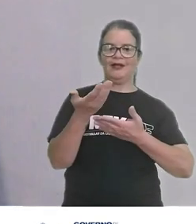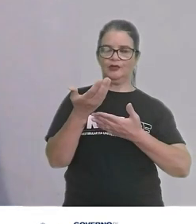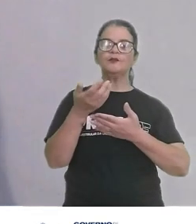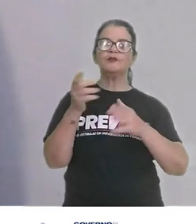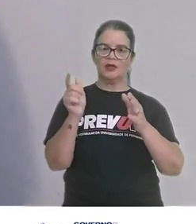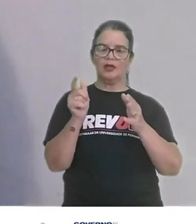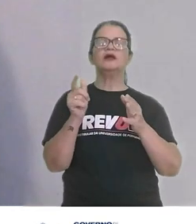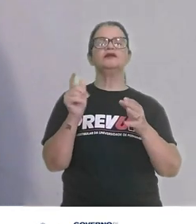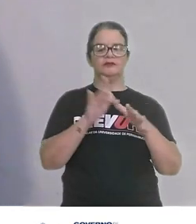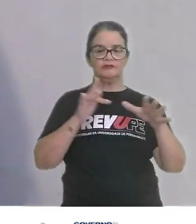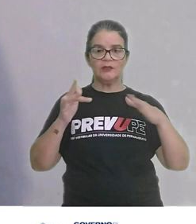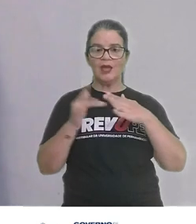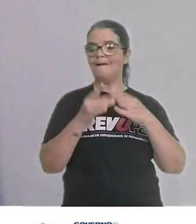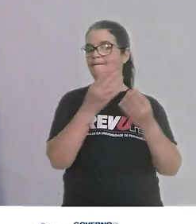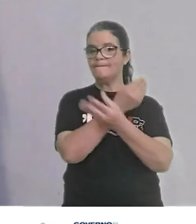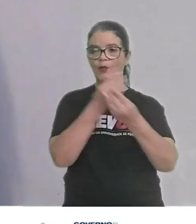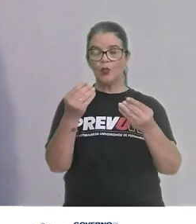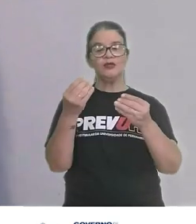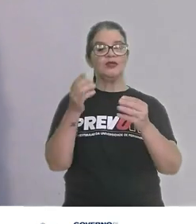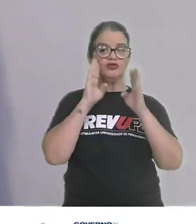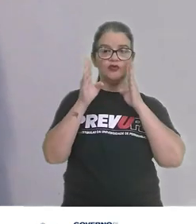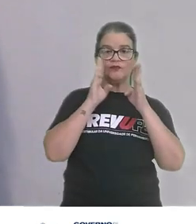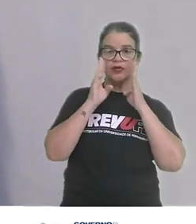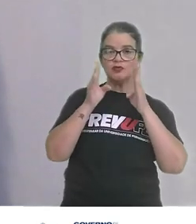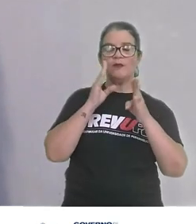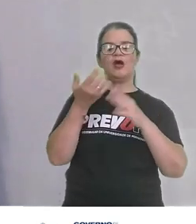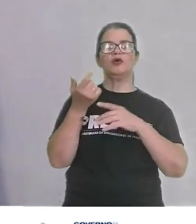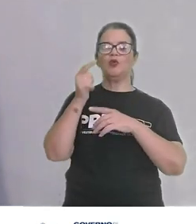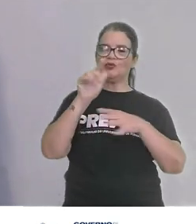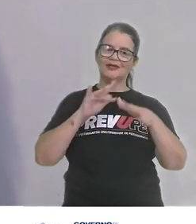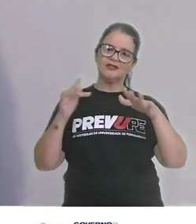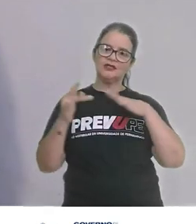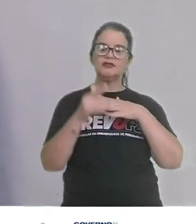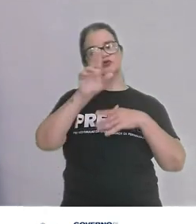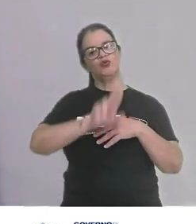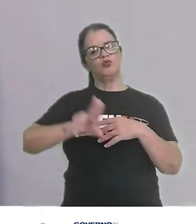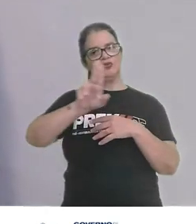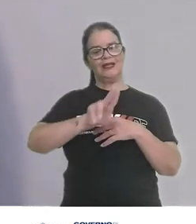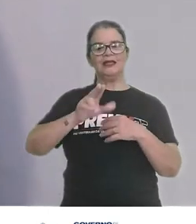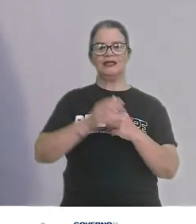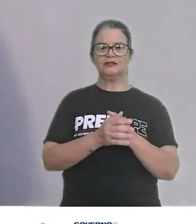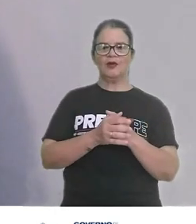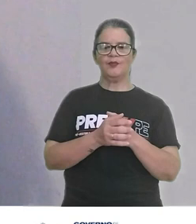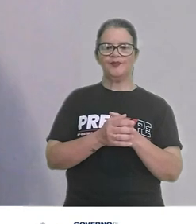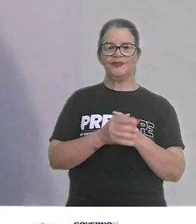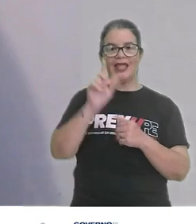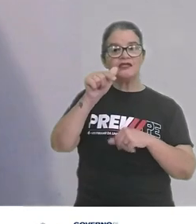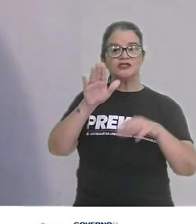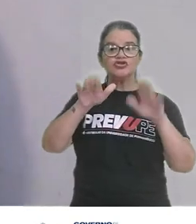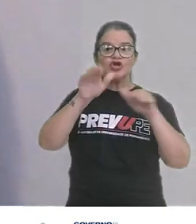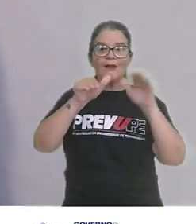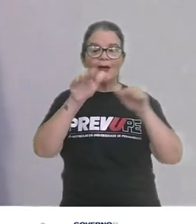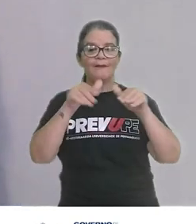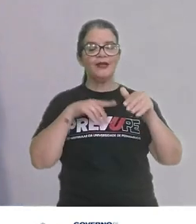páginas. Muitas páginas no Facebook ou em outras redes sociais utilizam esse